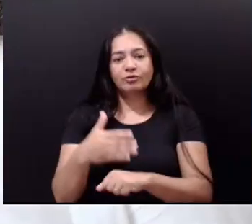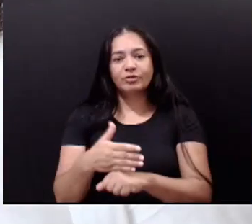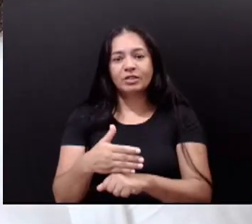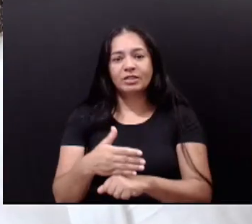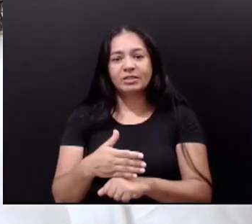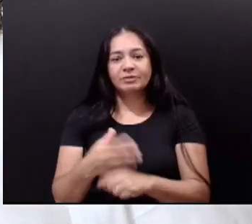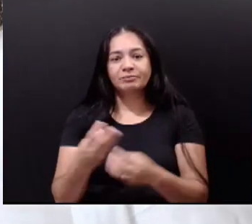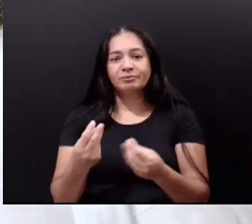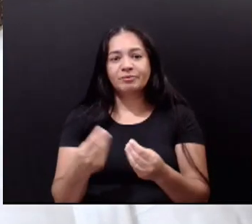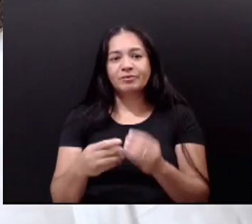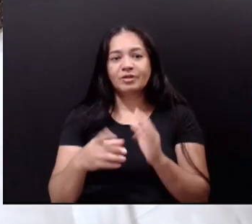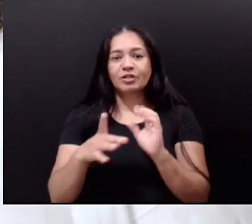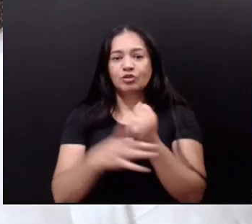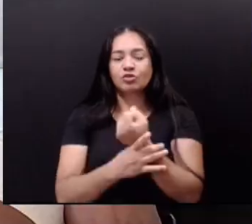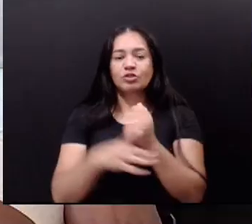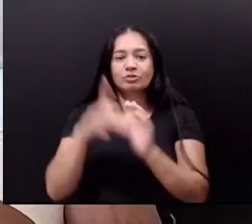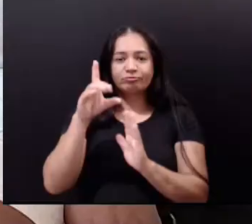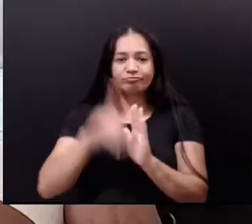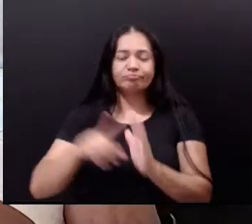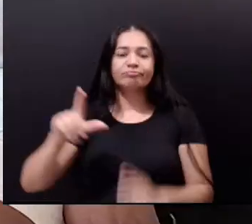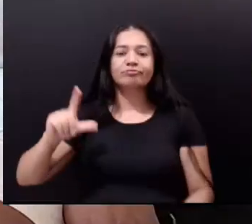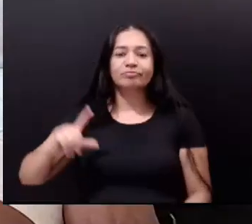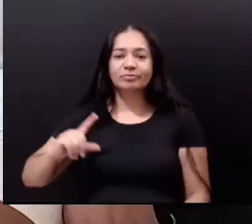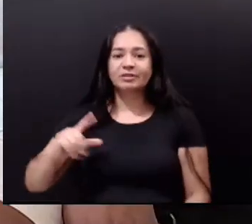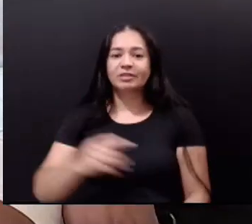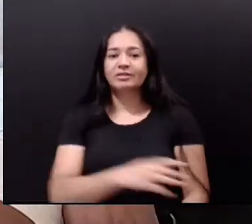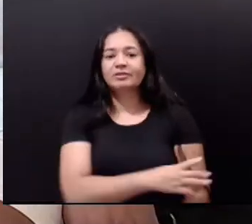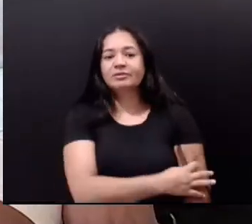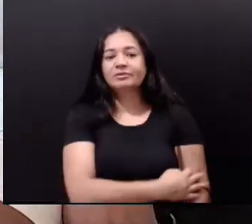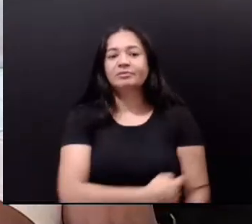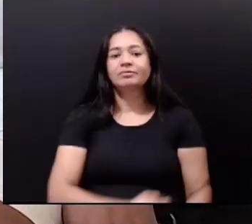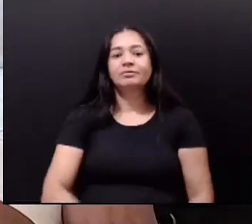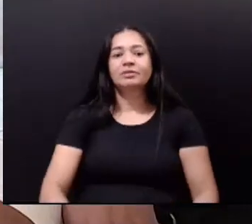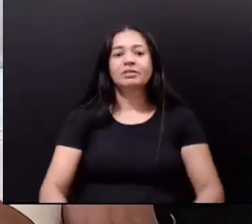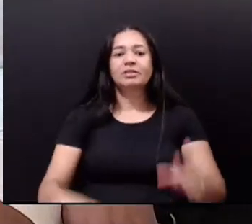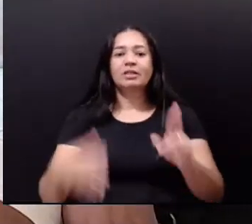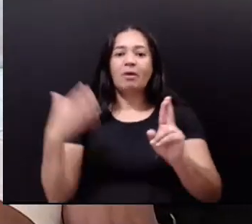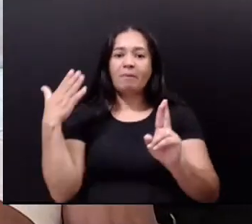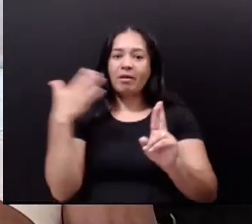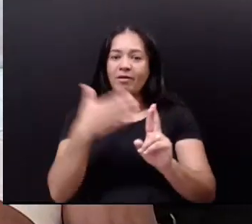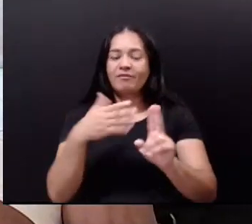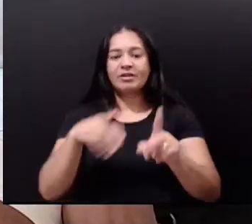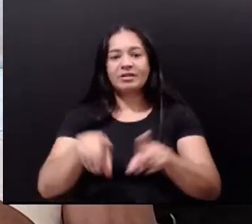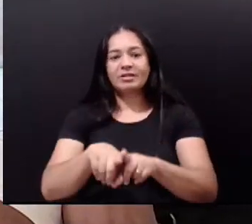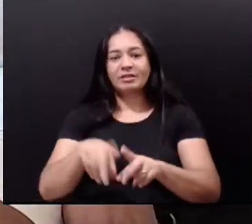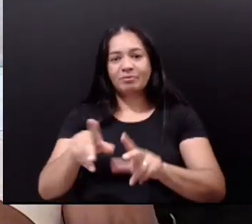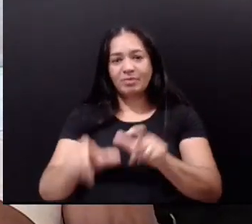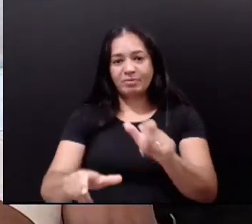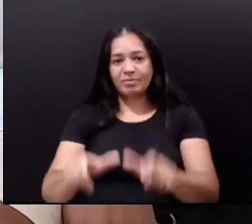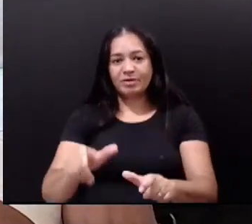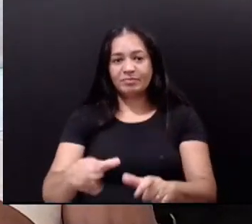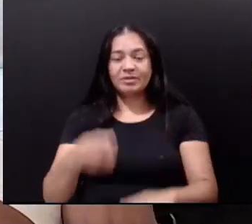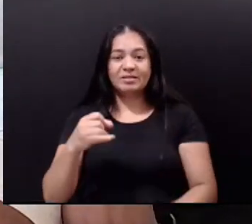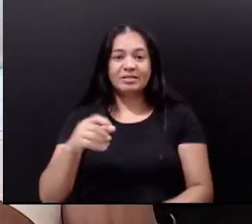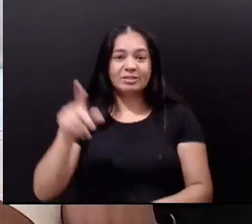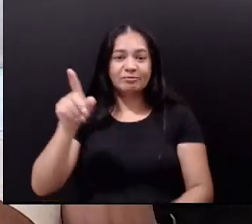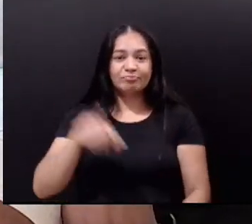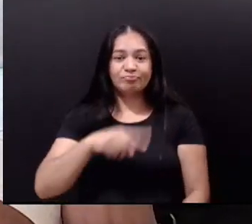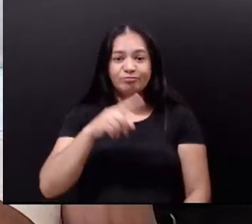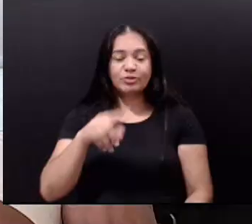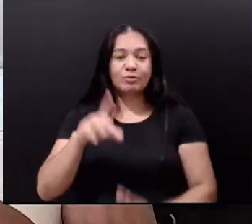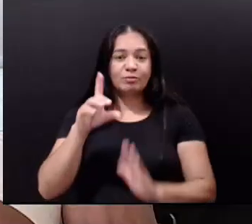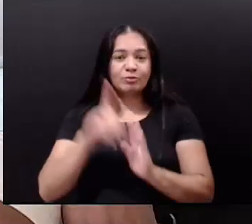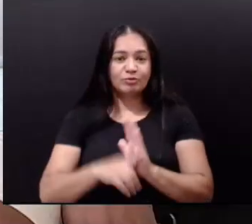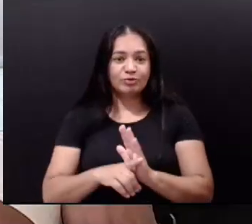garantia de direito, né? E seja uma referência também para essas pessoas no caso de uma violação de direitos, né? Sim. E a gente está aqui ouvindo